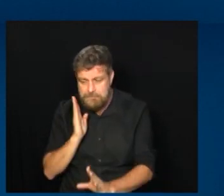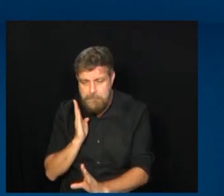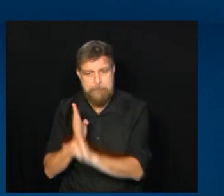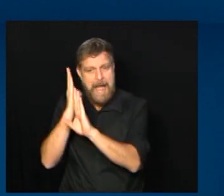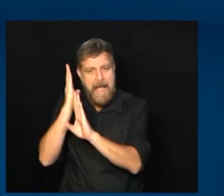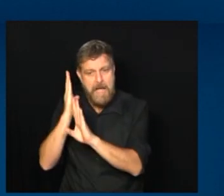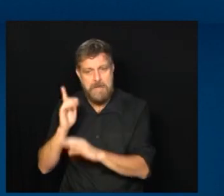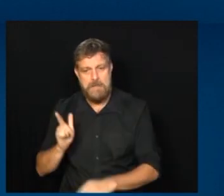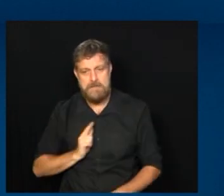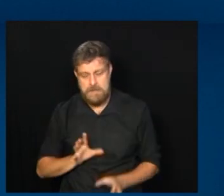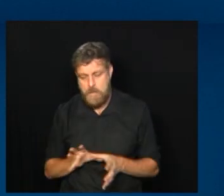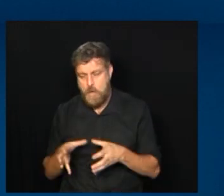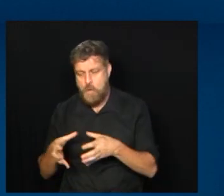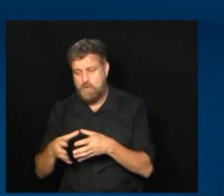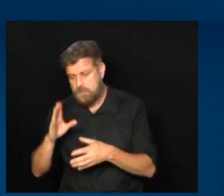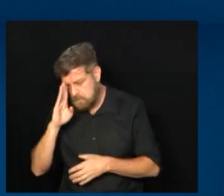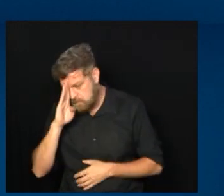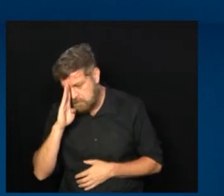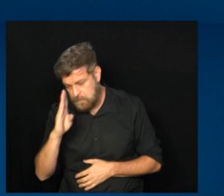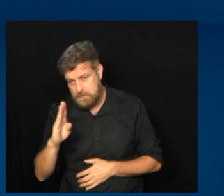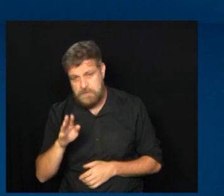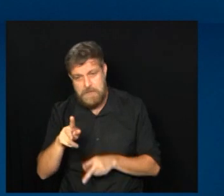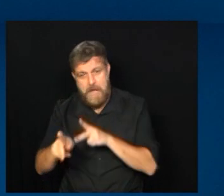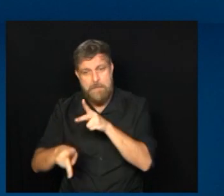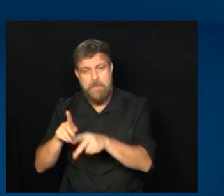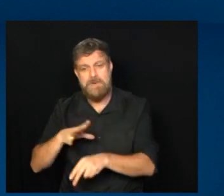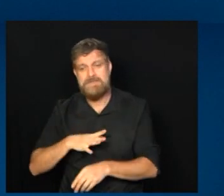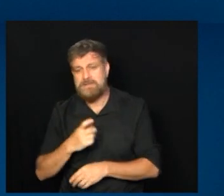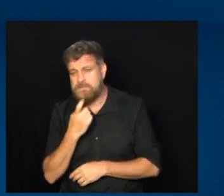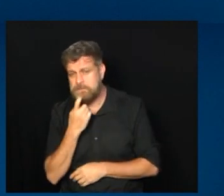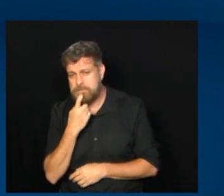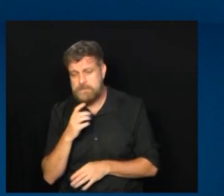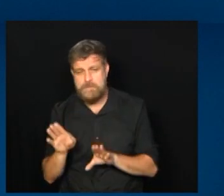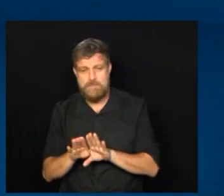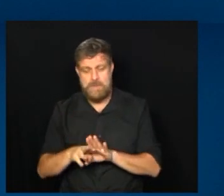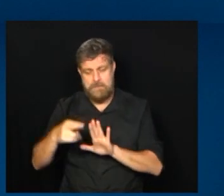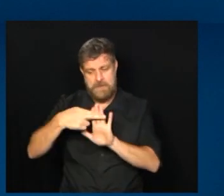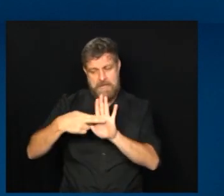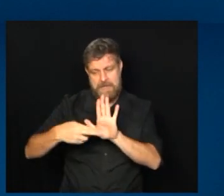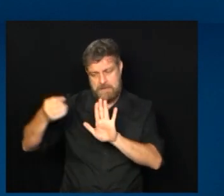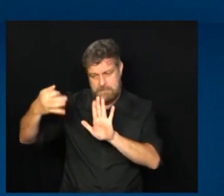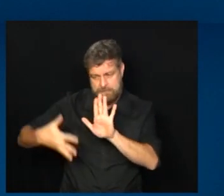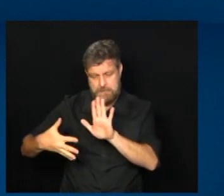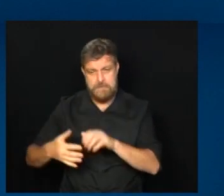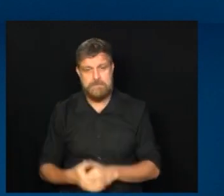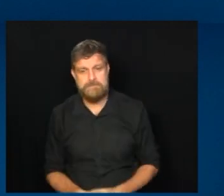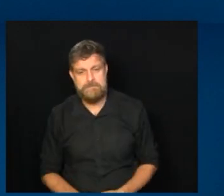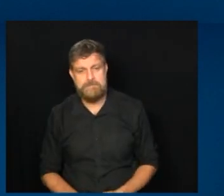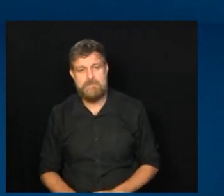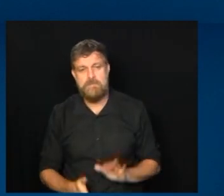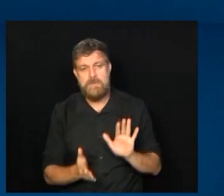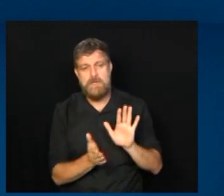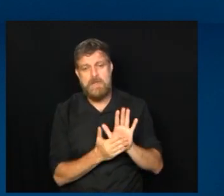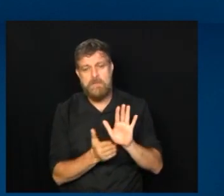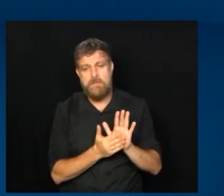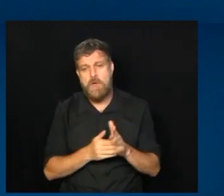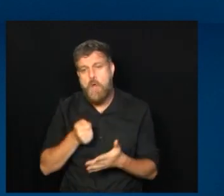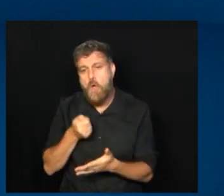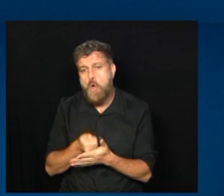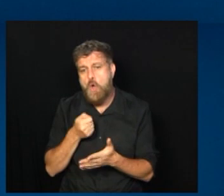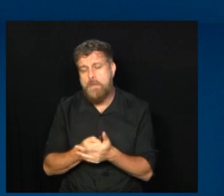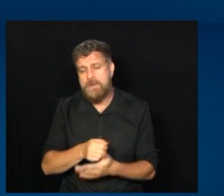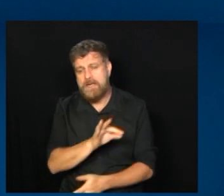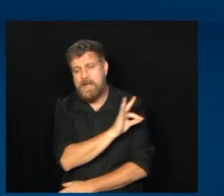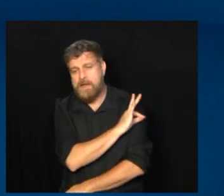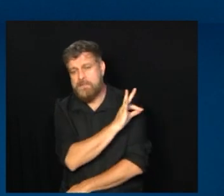Covid-19 em grupos prioritários da população de Campinas e da outras providências. A proposta obriga o